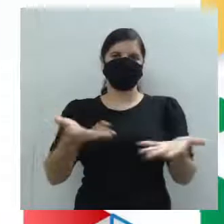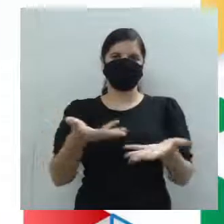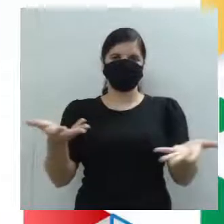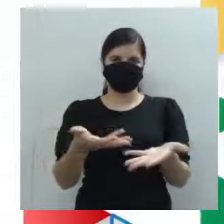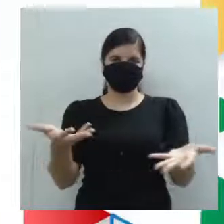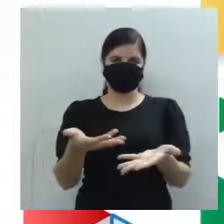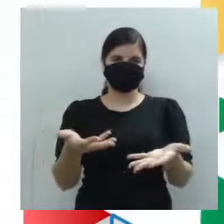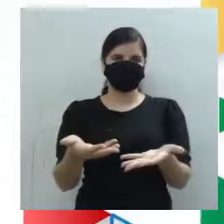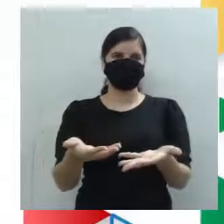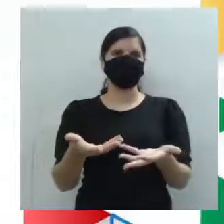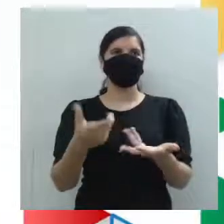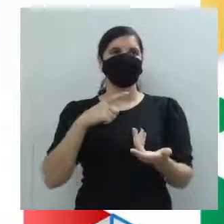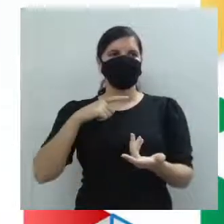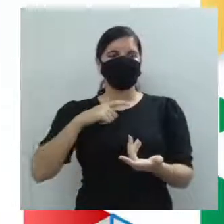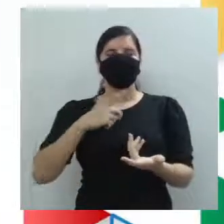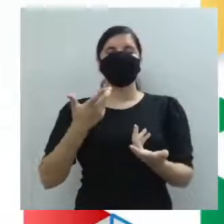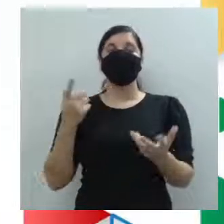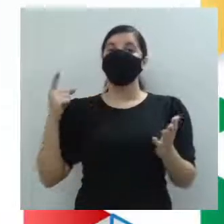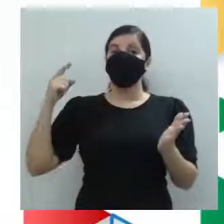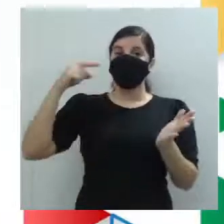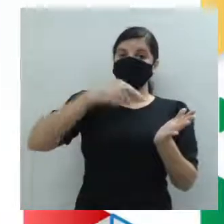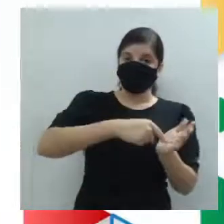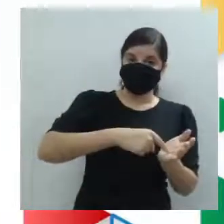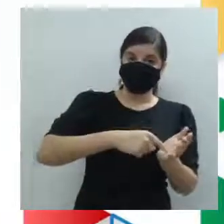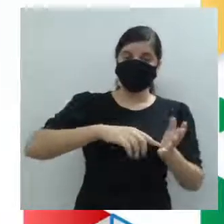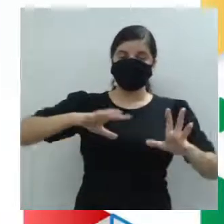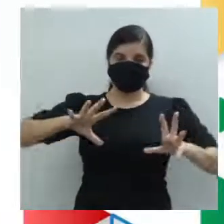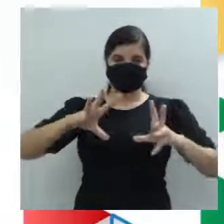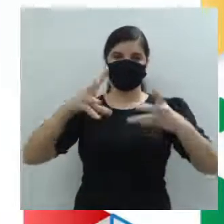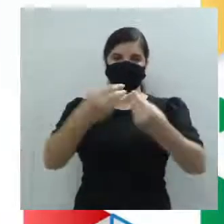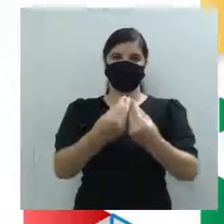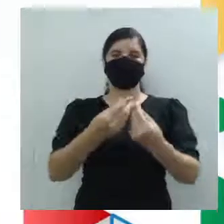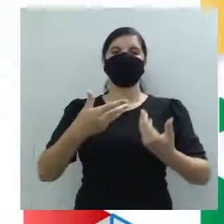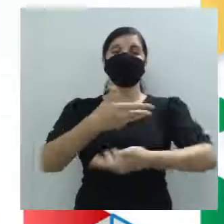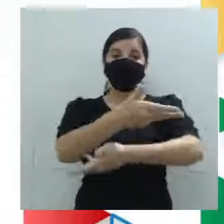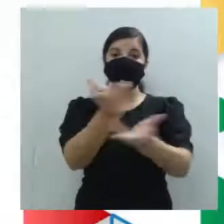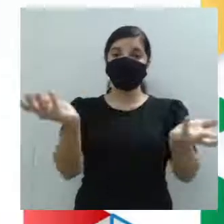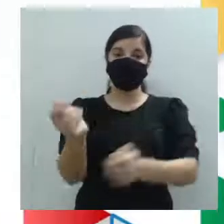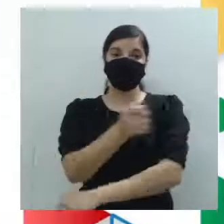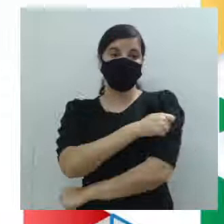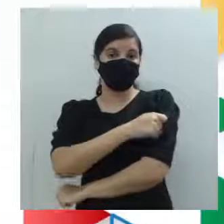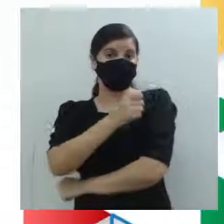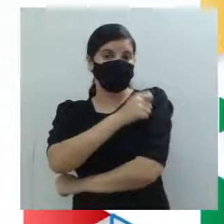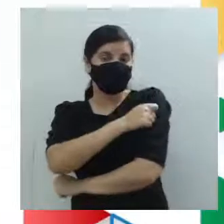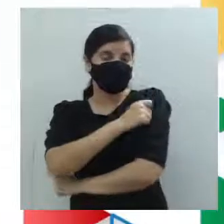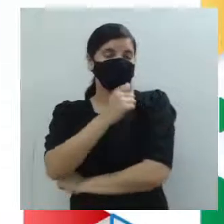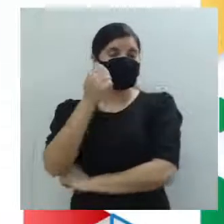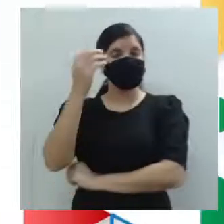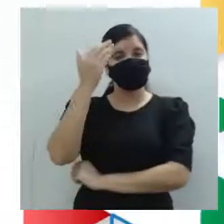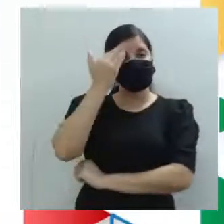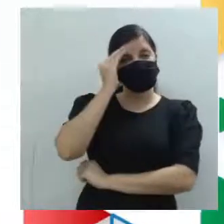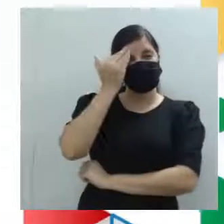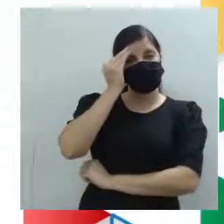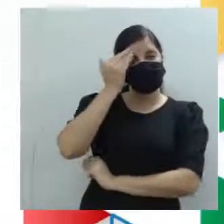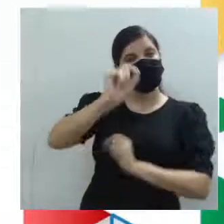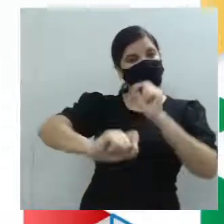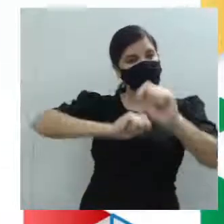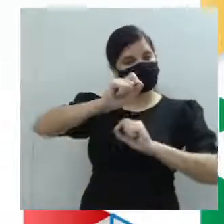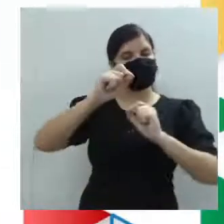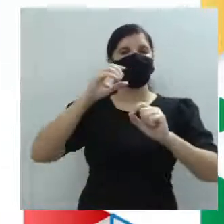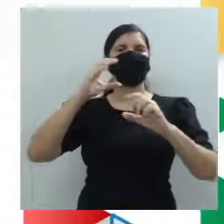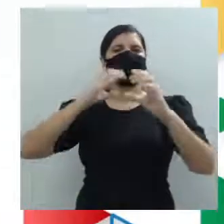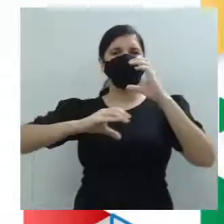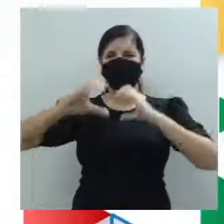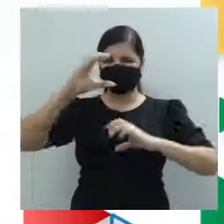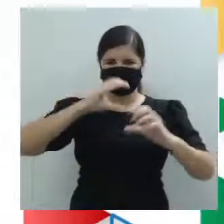em poucas palavras, digo: o objetivo geral da aula de hoje é que você, estudante, você entenda que a nossa comunicação é